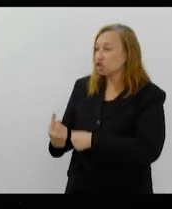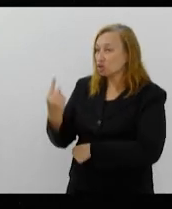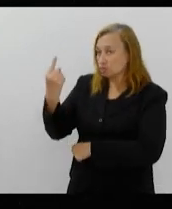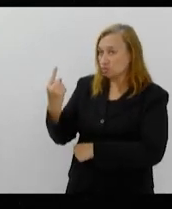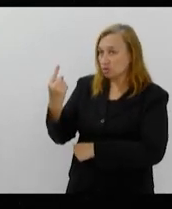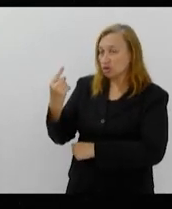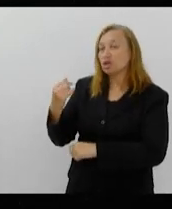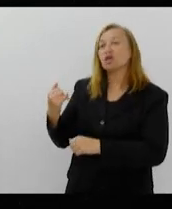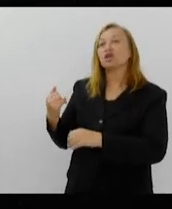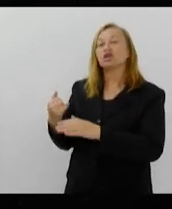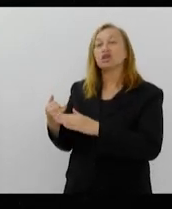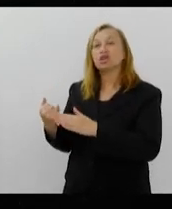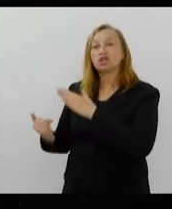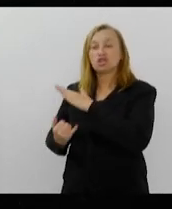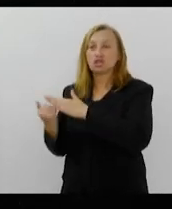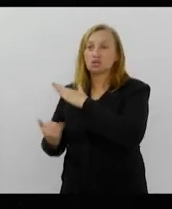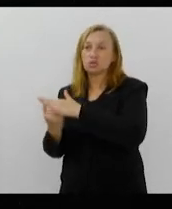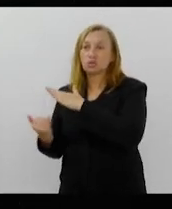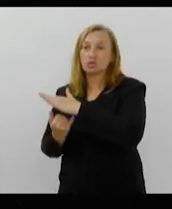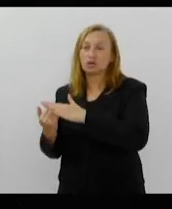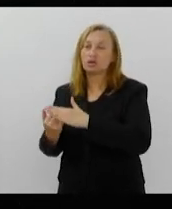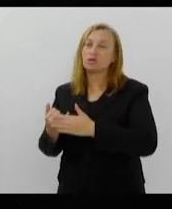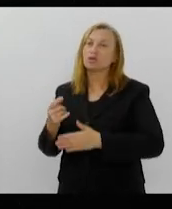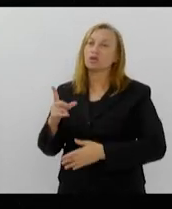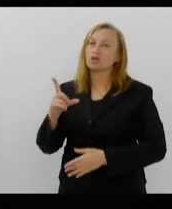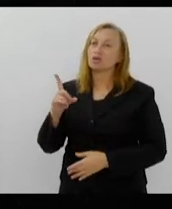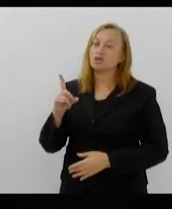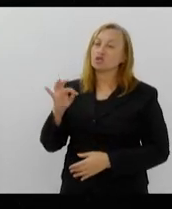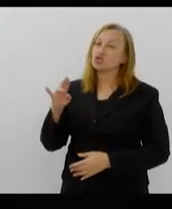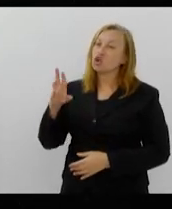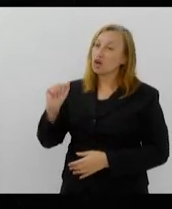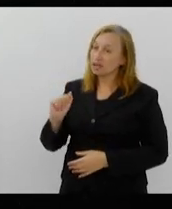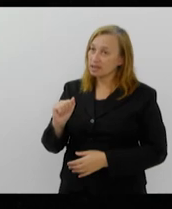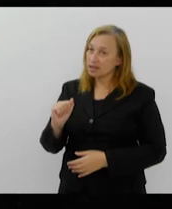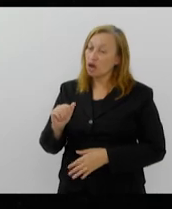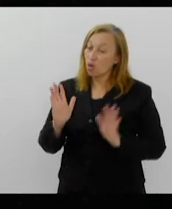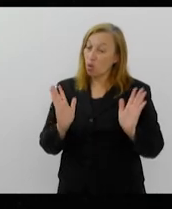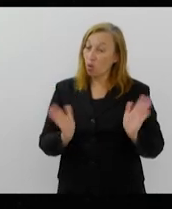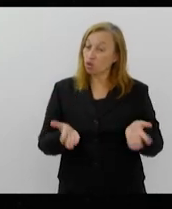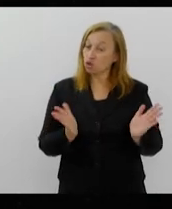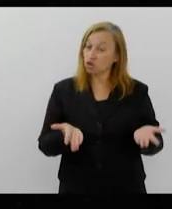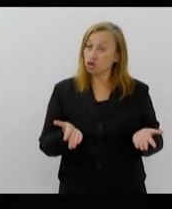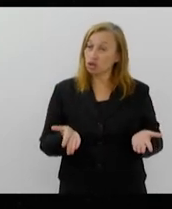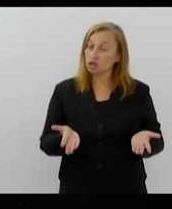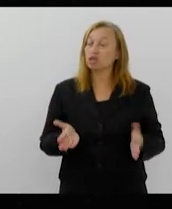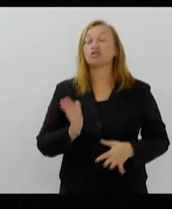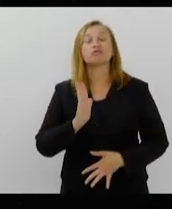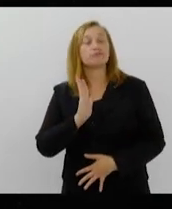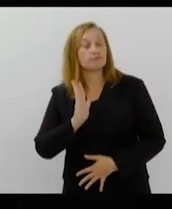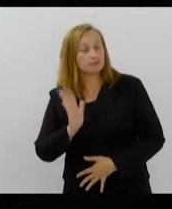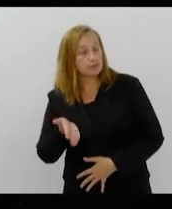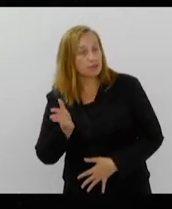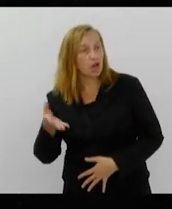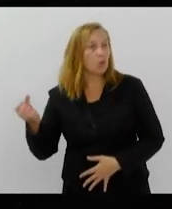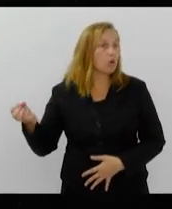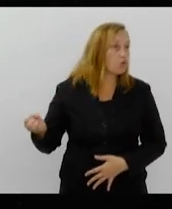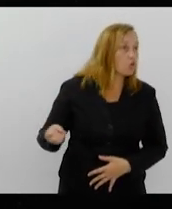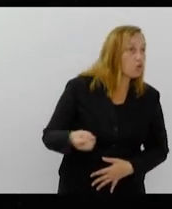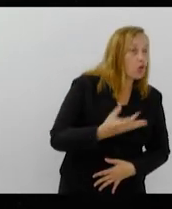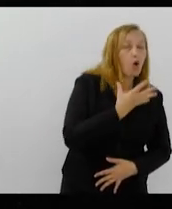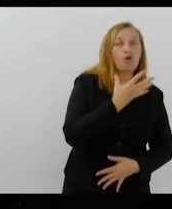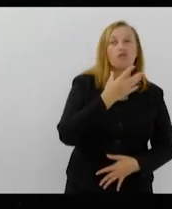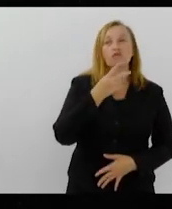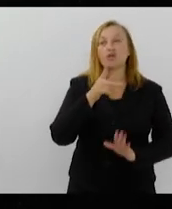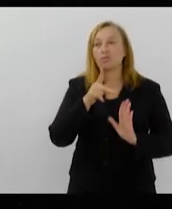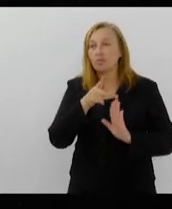tenha garantia, que seja sólida economicamente. Hoje, já uma nova